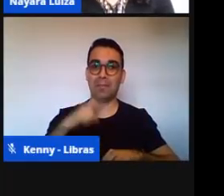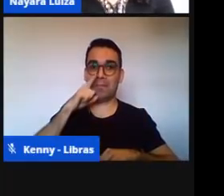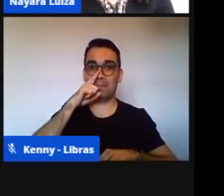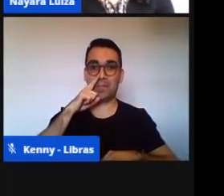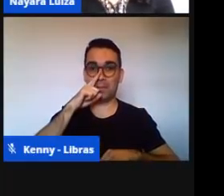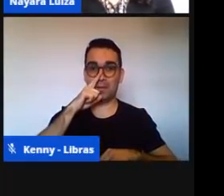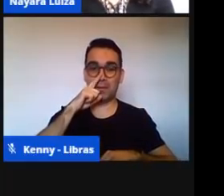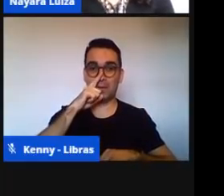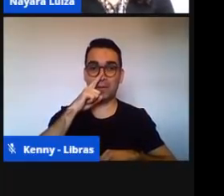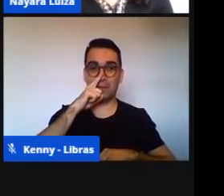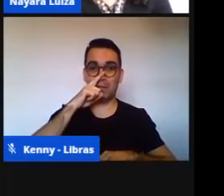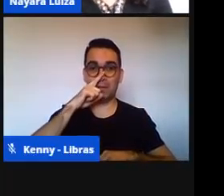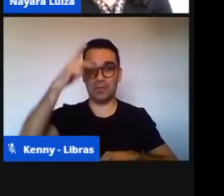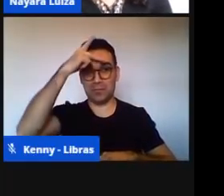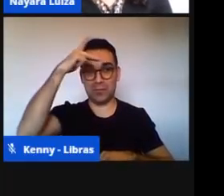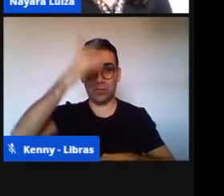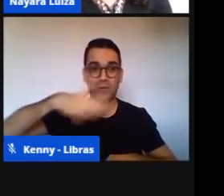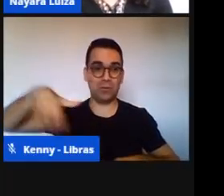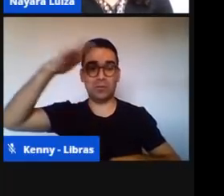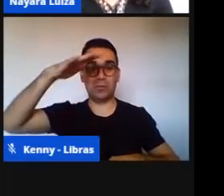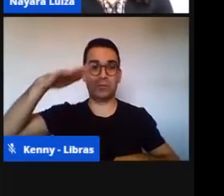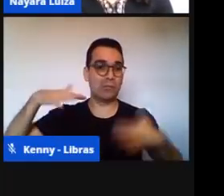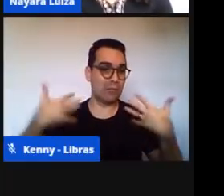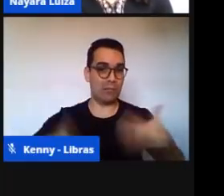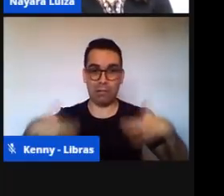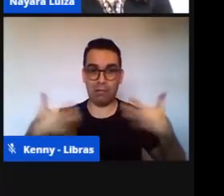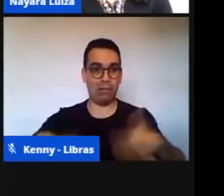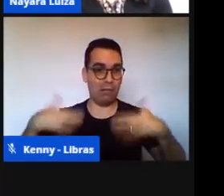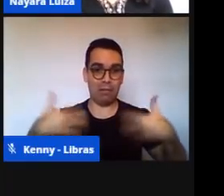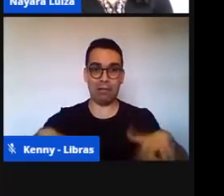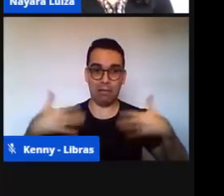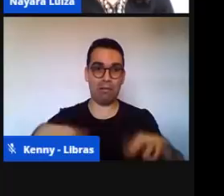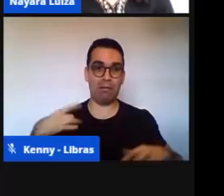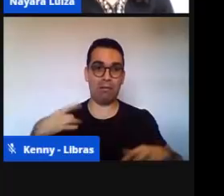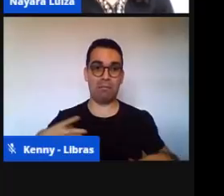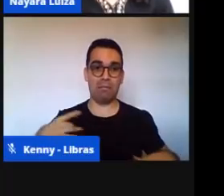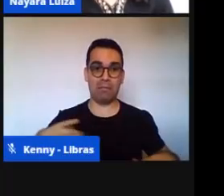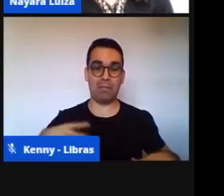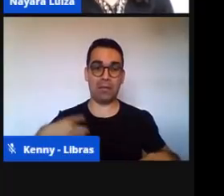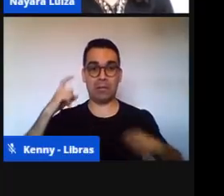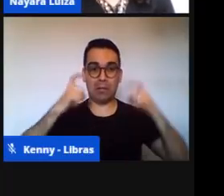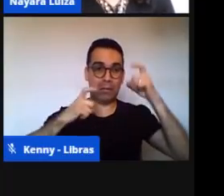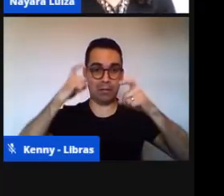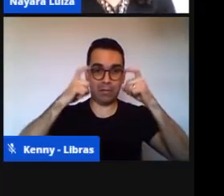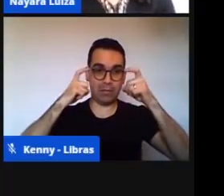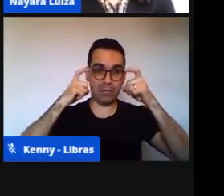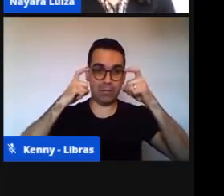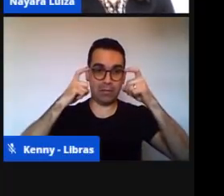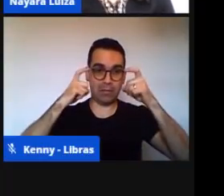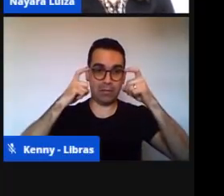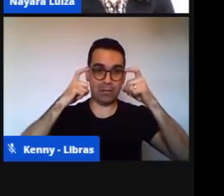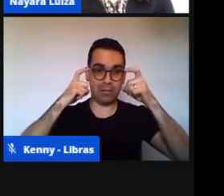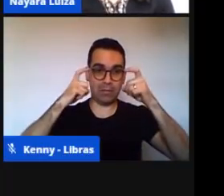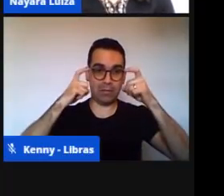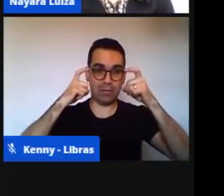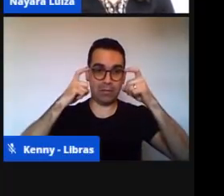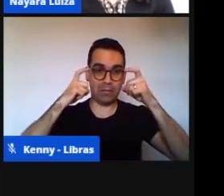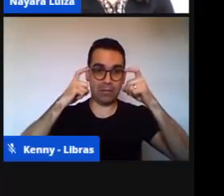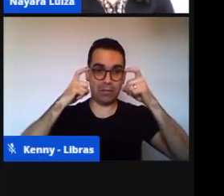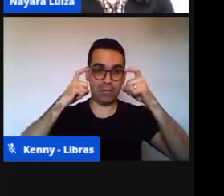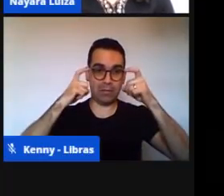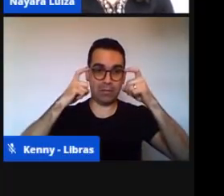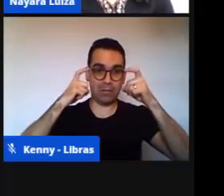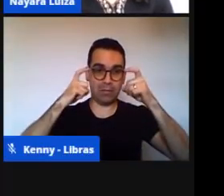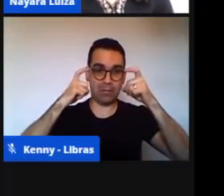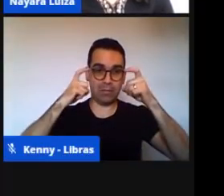que já circulam, né, no nosso dia a dia, o uso da máscara é extremamente importante. A gente não pode esquecer